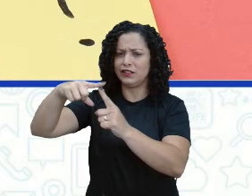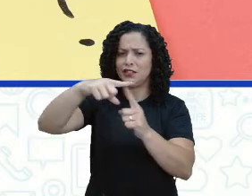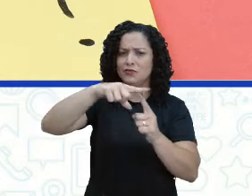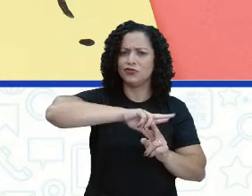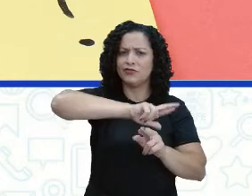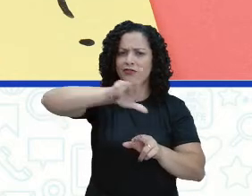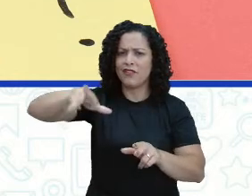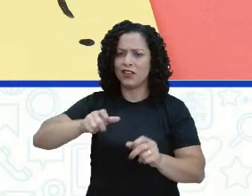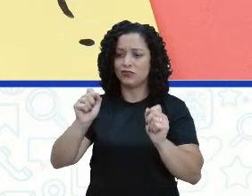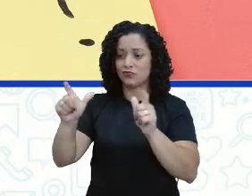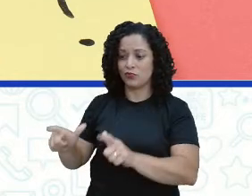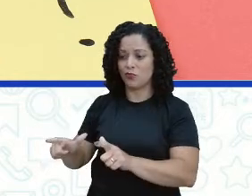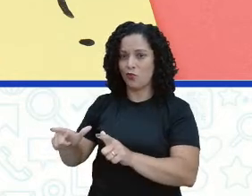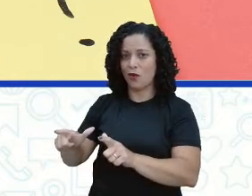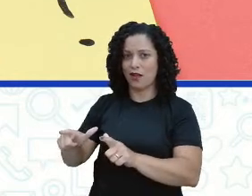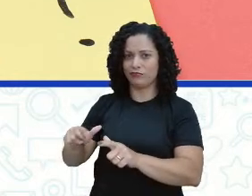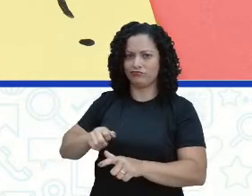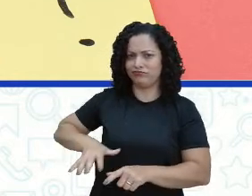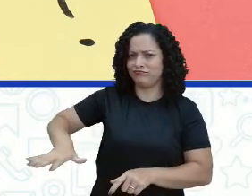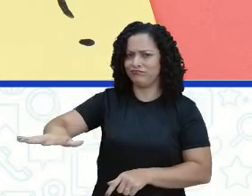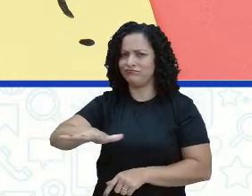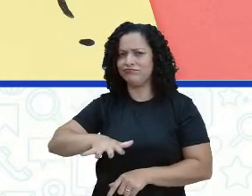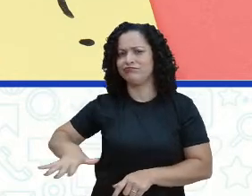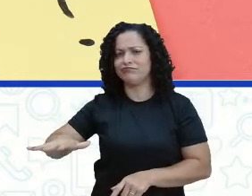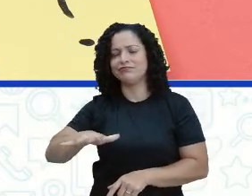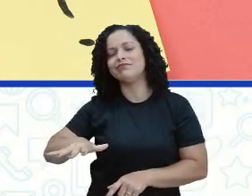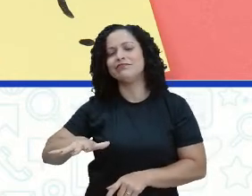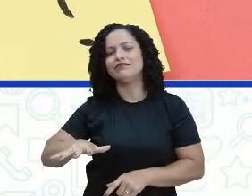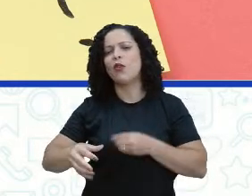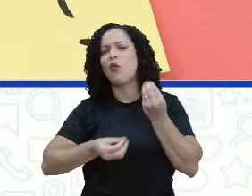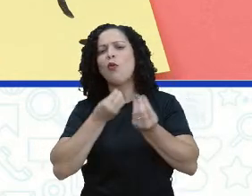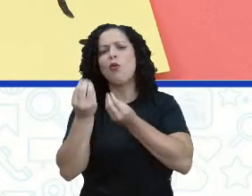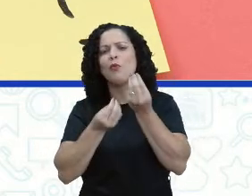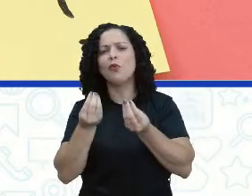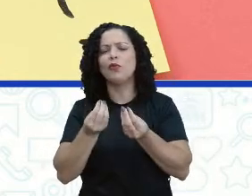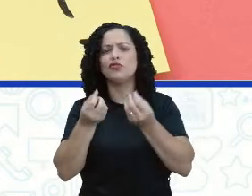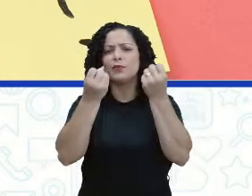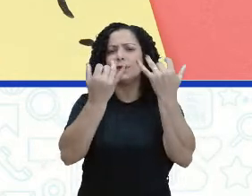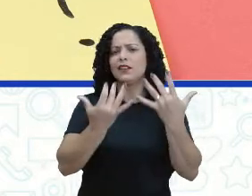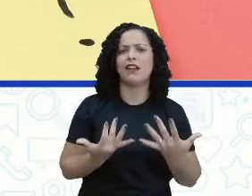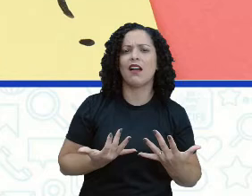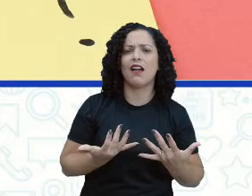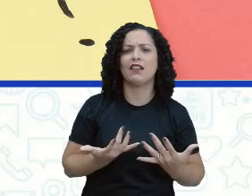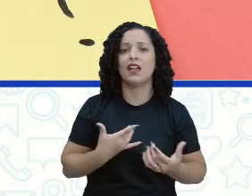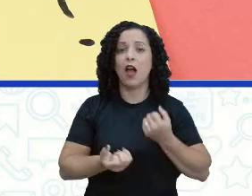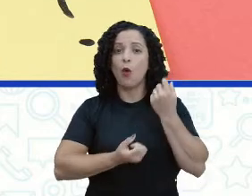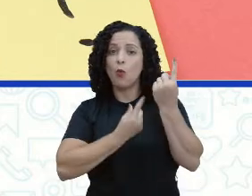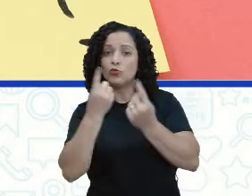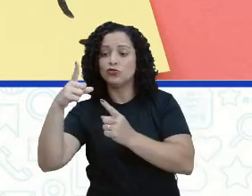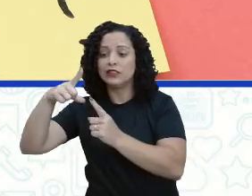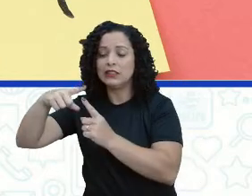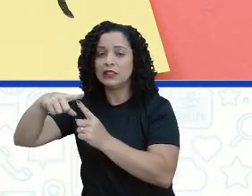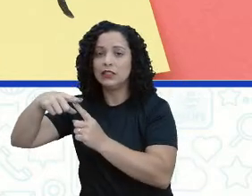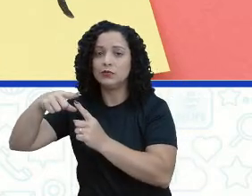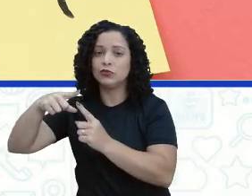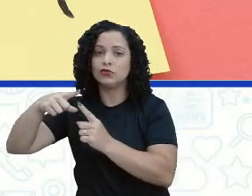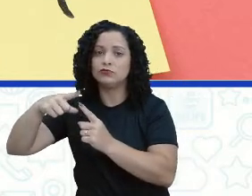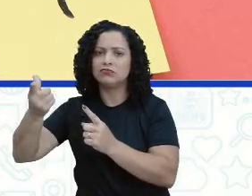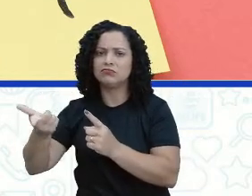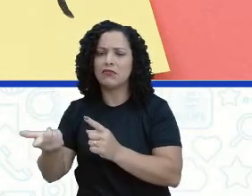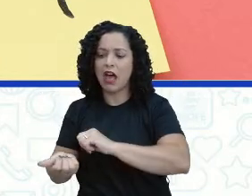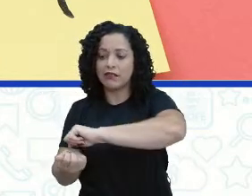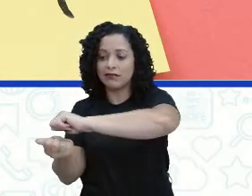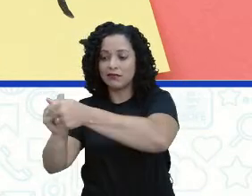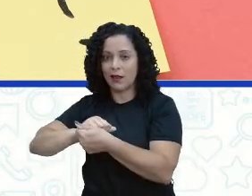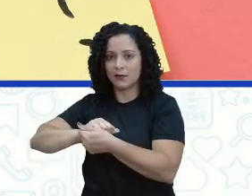Então, a pergunta diz assim, o que é que explica por algumas espécies se adaptarem, né, aquelas populações